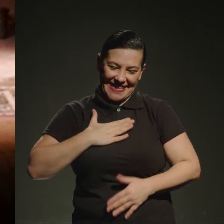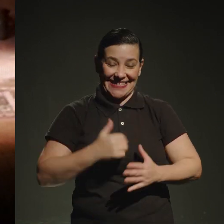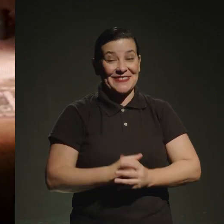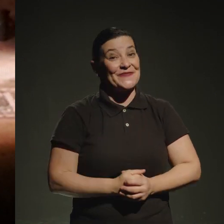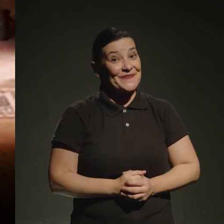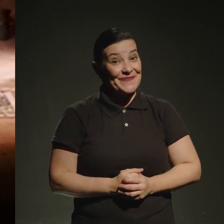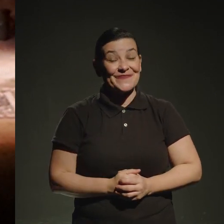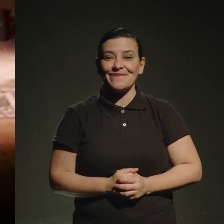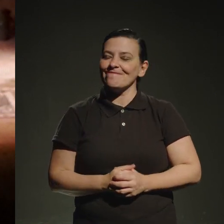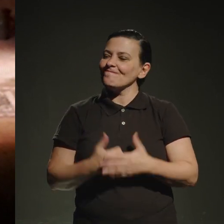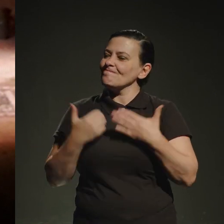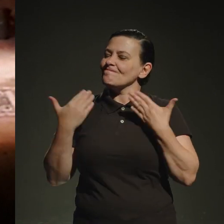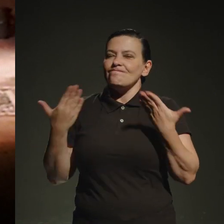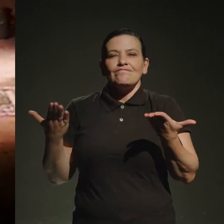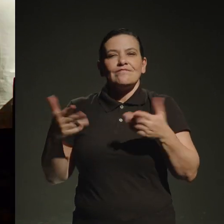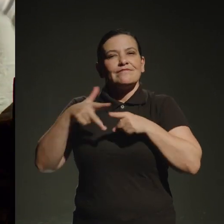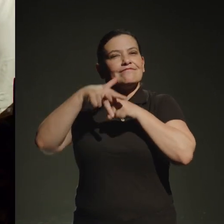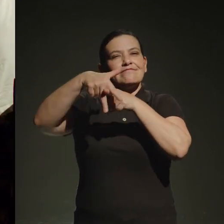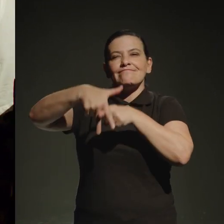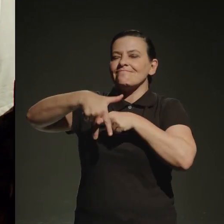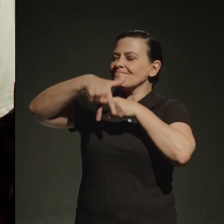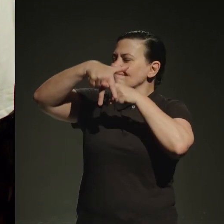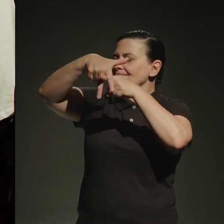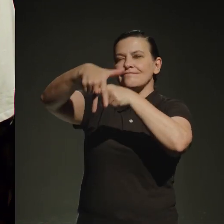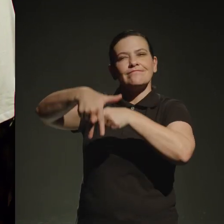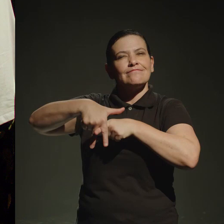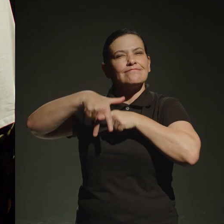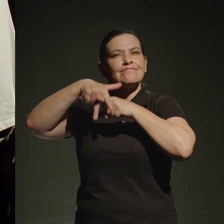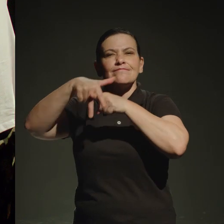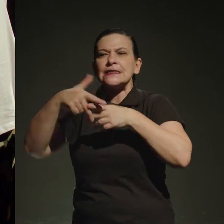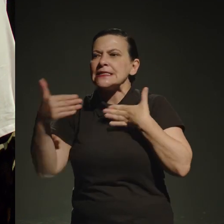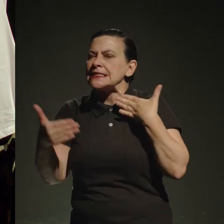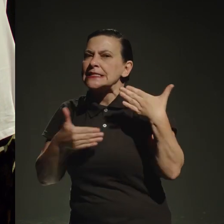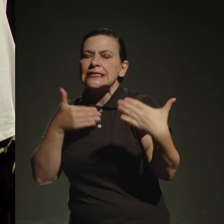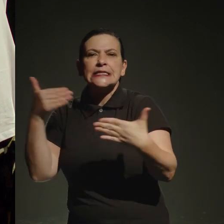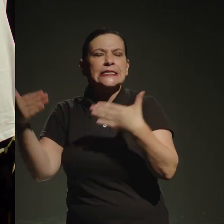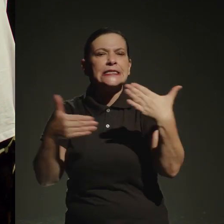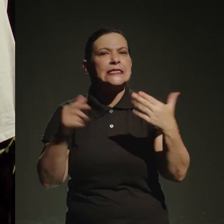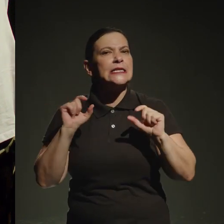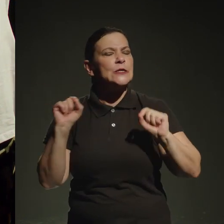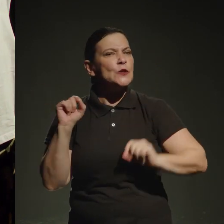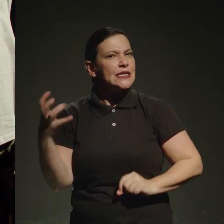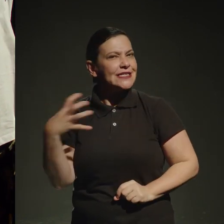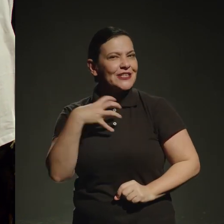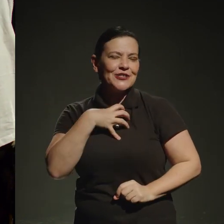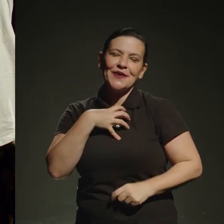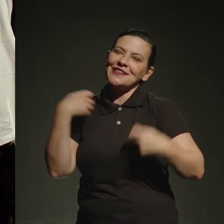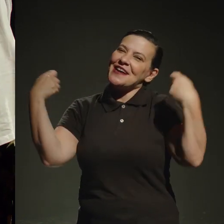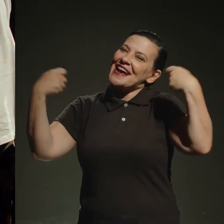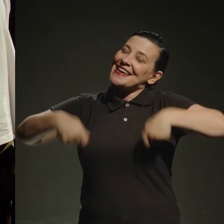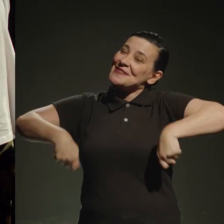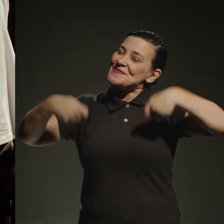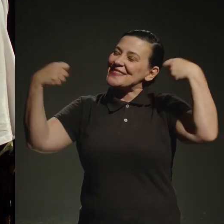Frente a esta divina aparição... A acenar-me, vês... como se humana fora, a